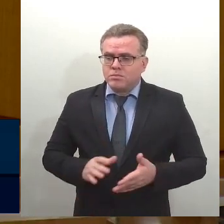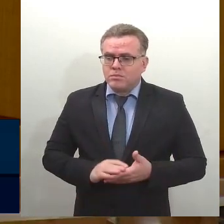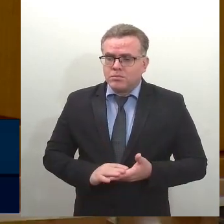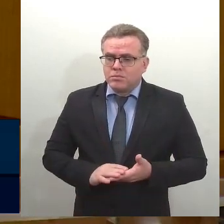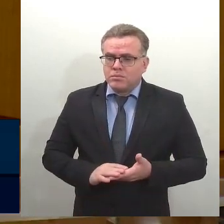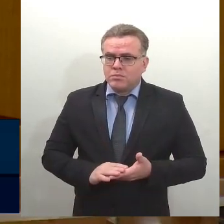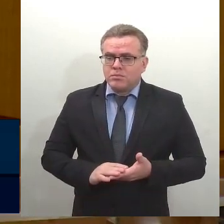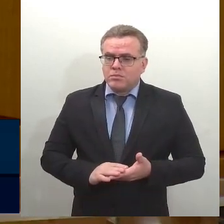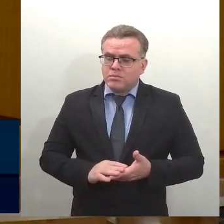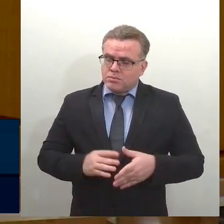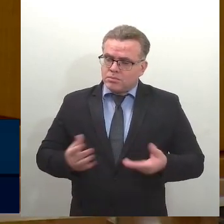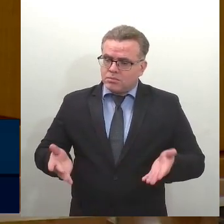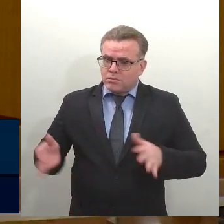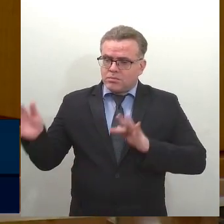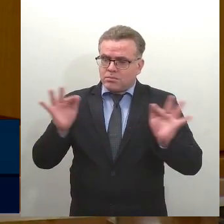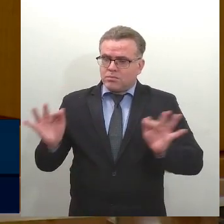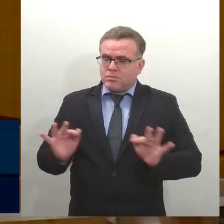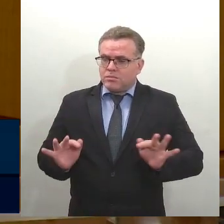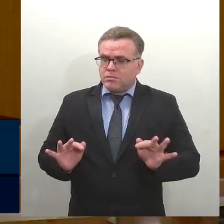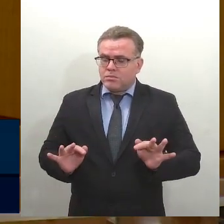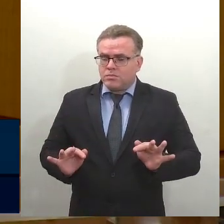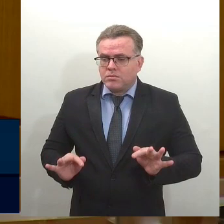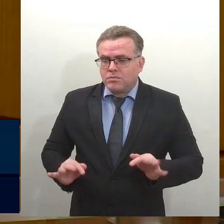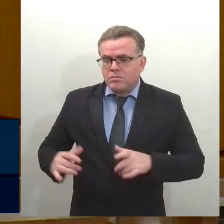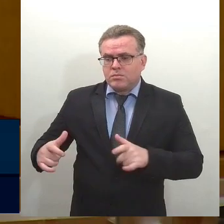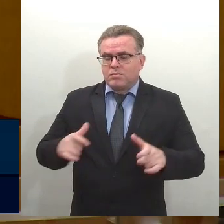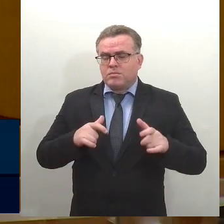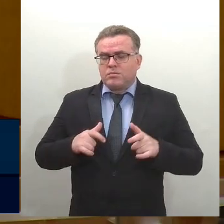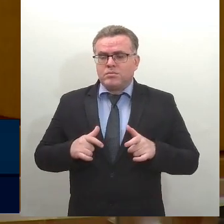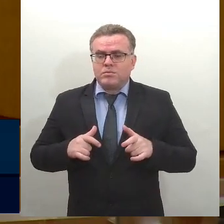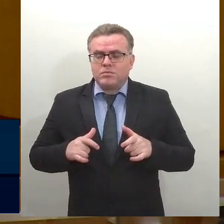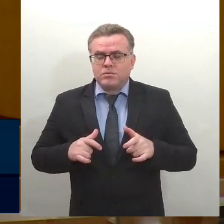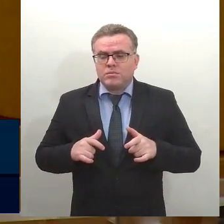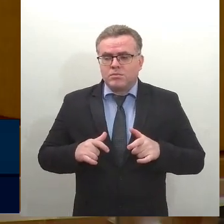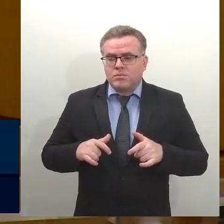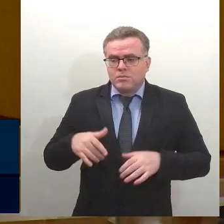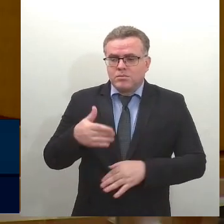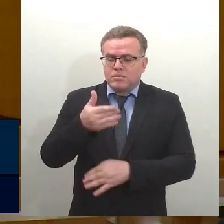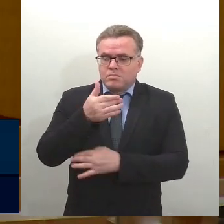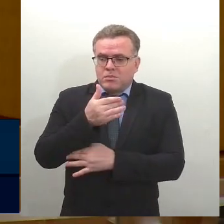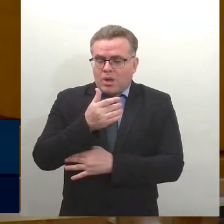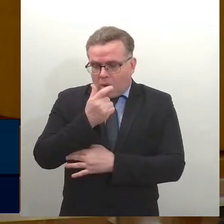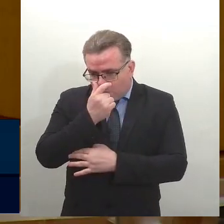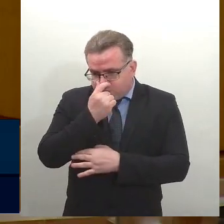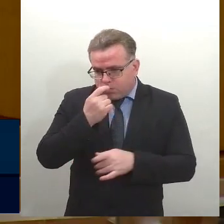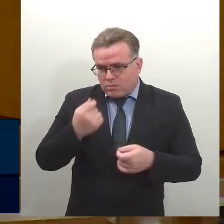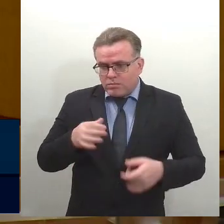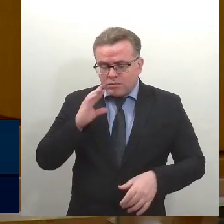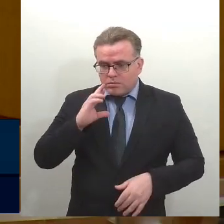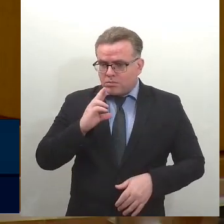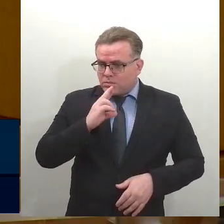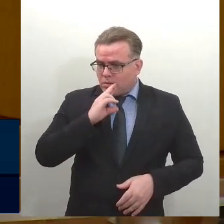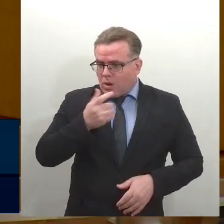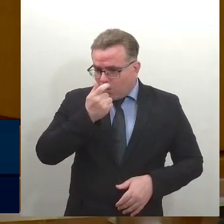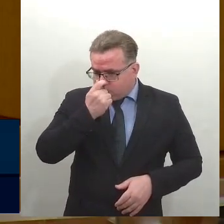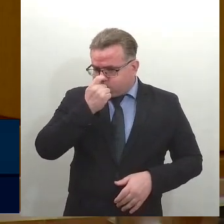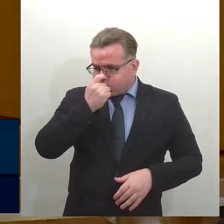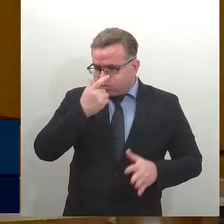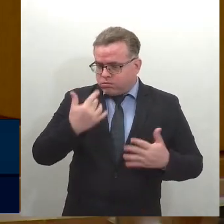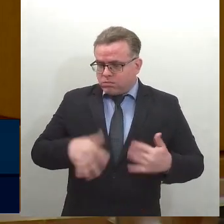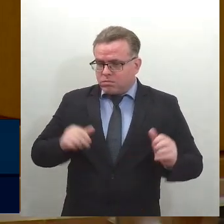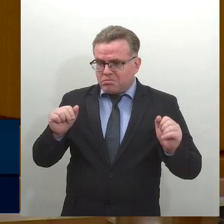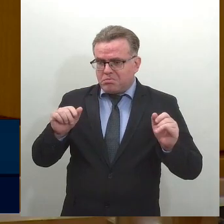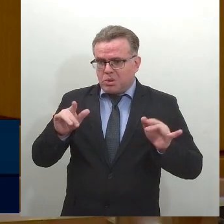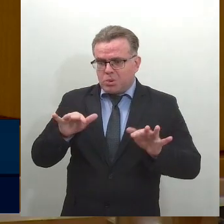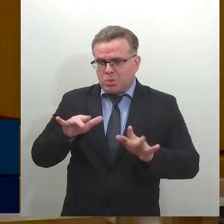as pousadas e os hotéis totalmente lotados, os restaurantes da mesma forma. Mas o